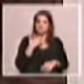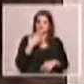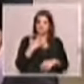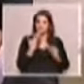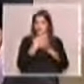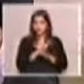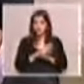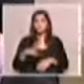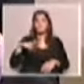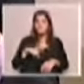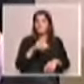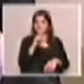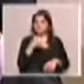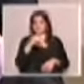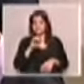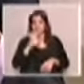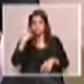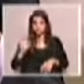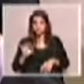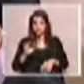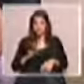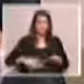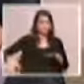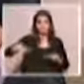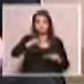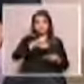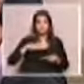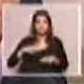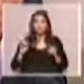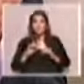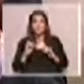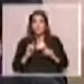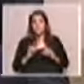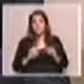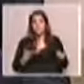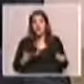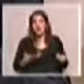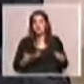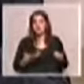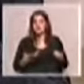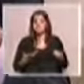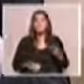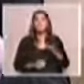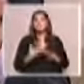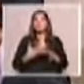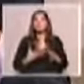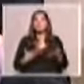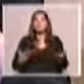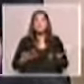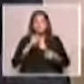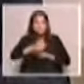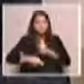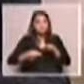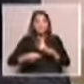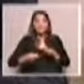para Portugal, 60% ou 70% do território português não tem produtividade em termos de produção agrícola. Não são solos coléticos, pobres e